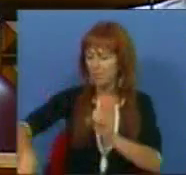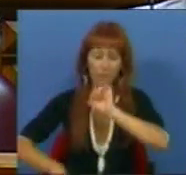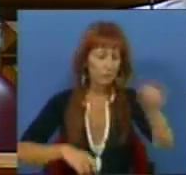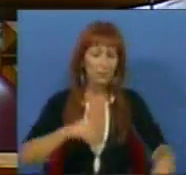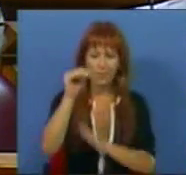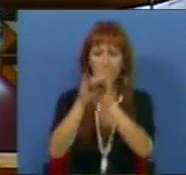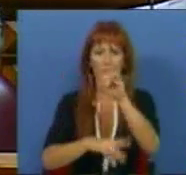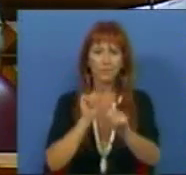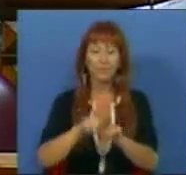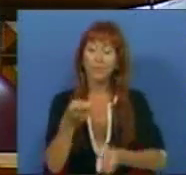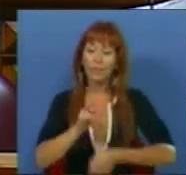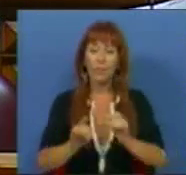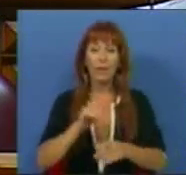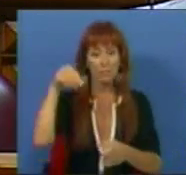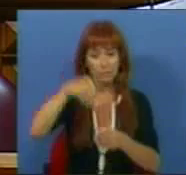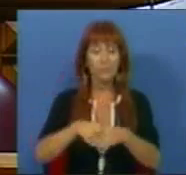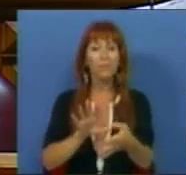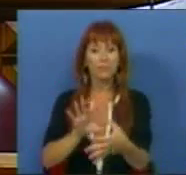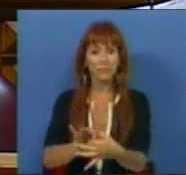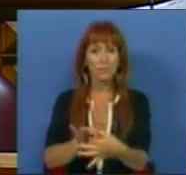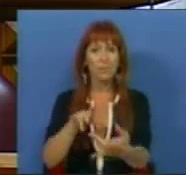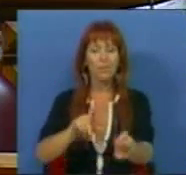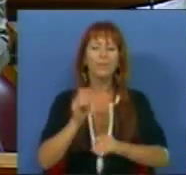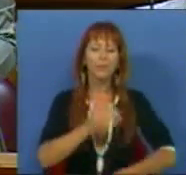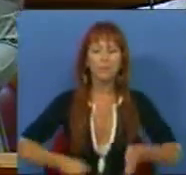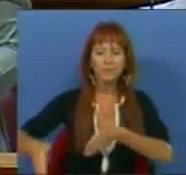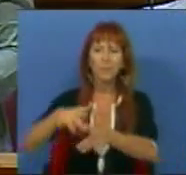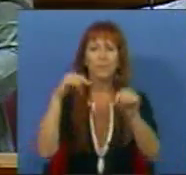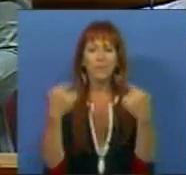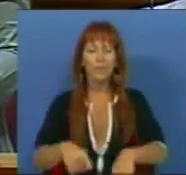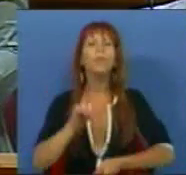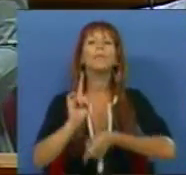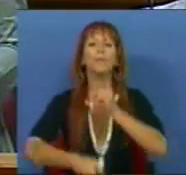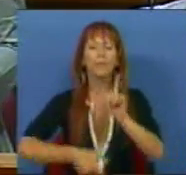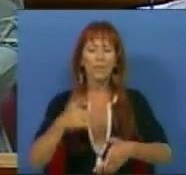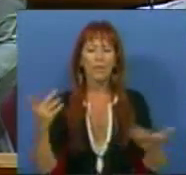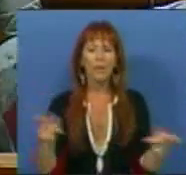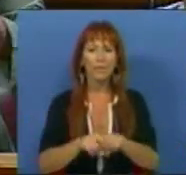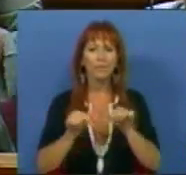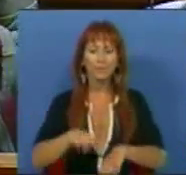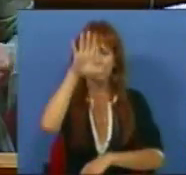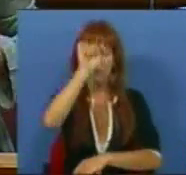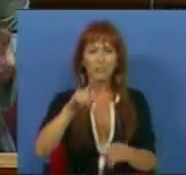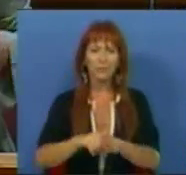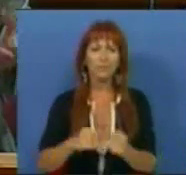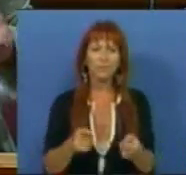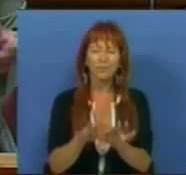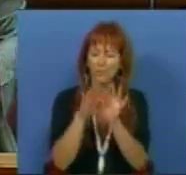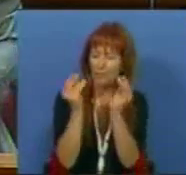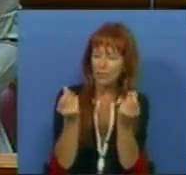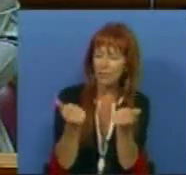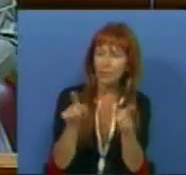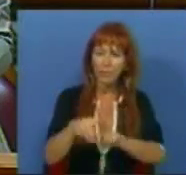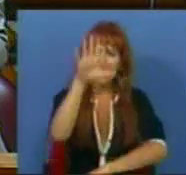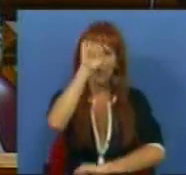o programa com o qual foi a votos. O rumo é hoje, afinal, este Governo que é uma espécie